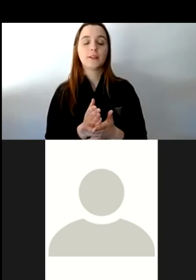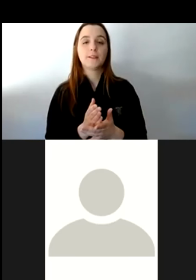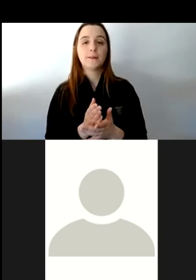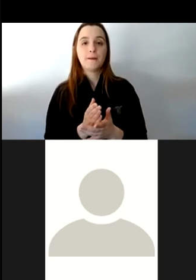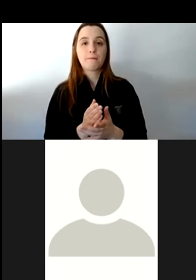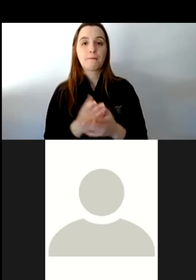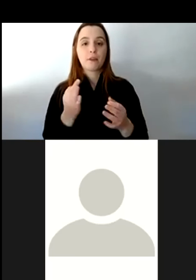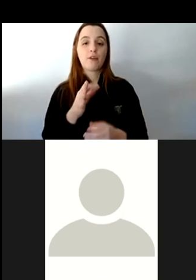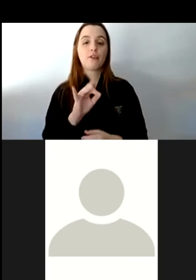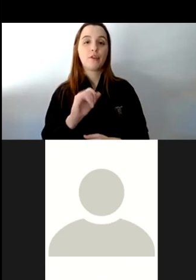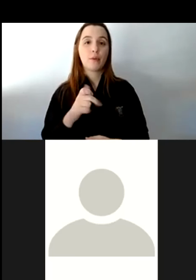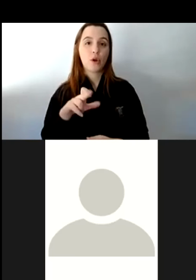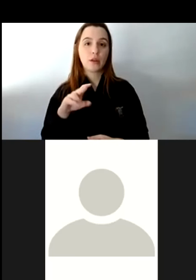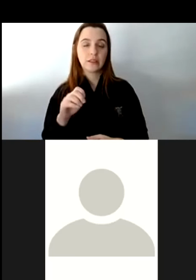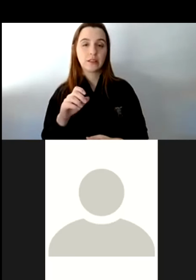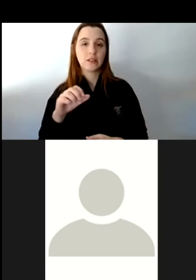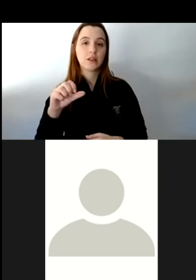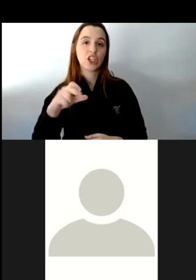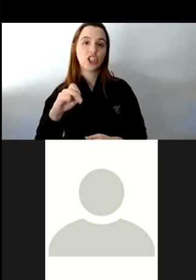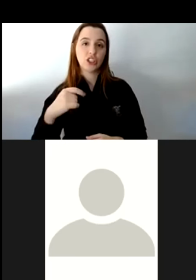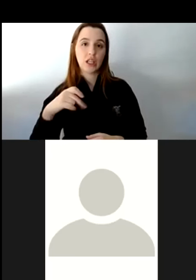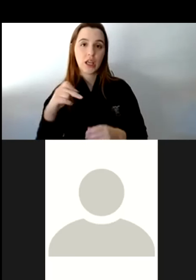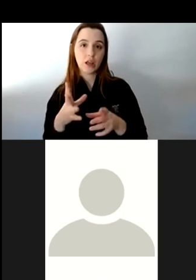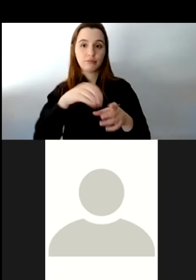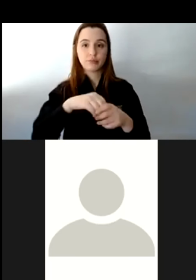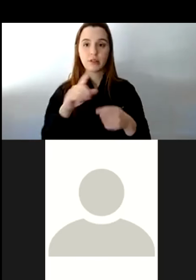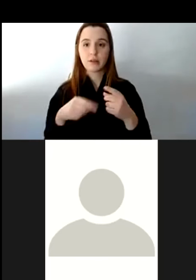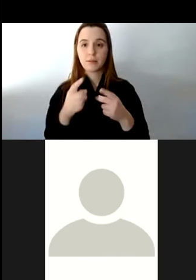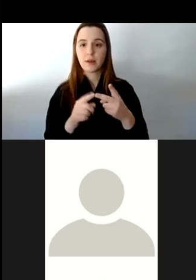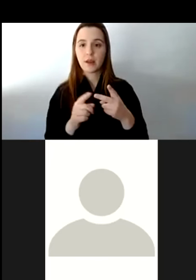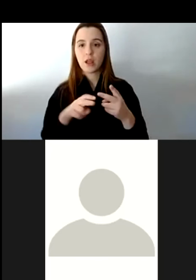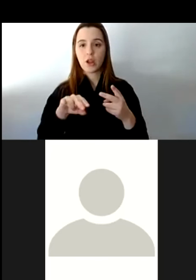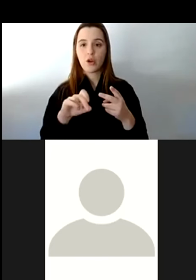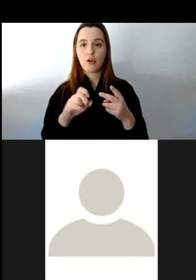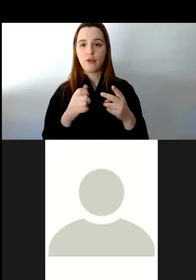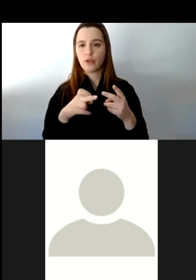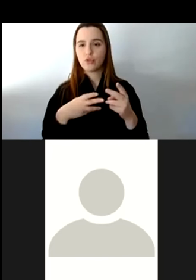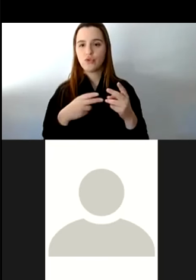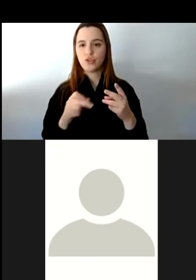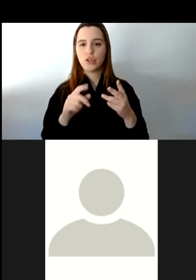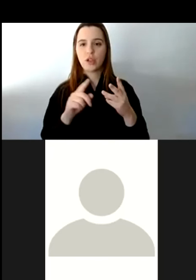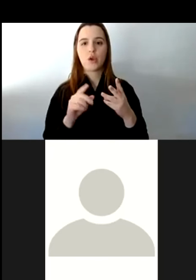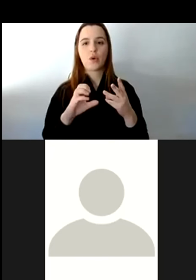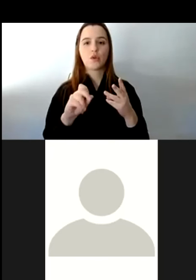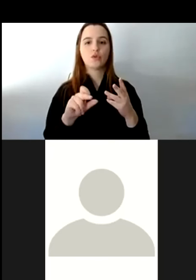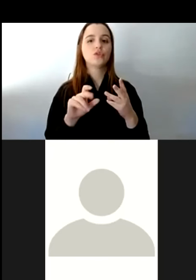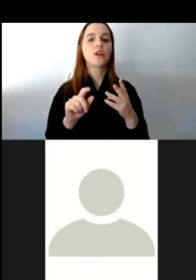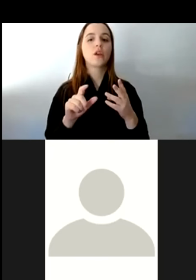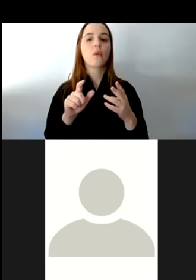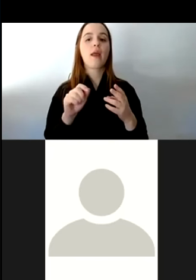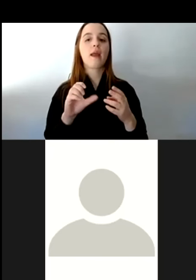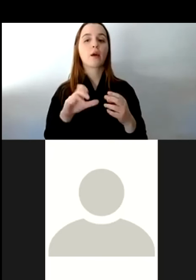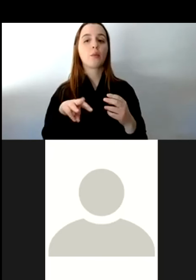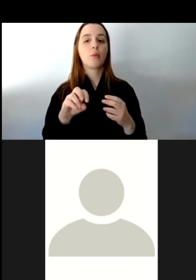fibrose quística, a neuroradiologia, as coagulopatias, os implantes cocleares e o ECMO. Podiam, por